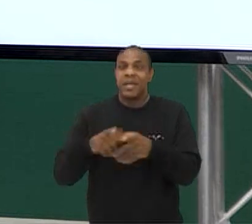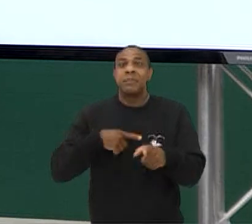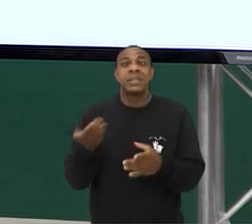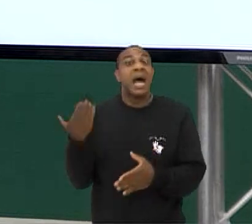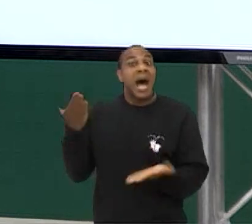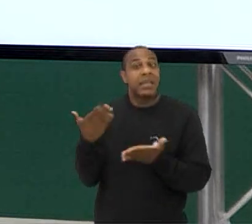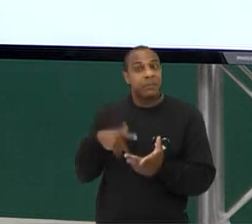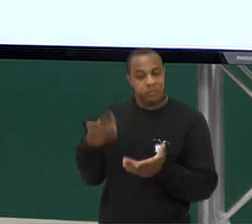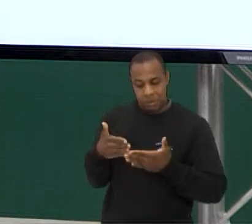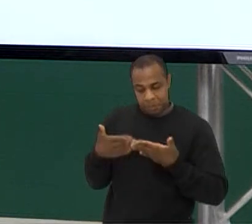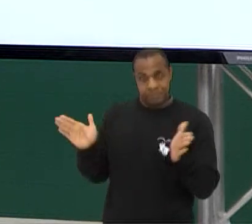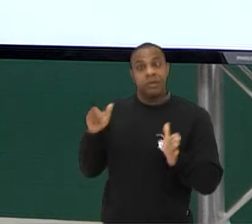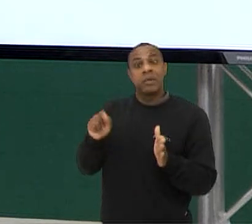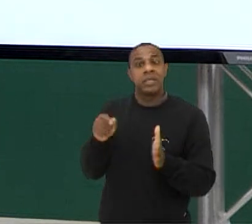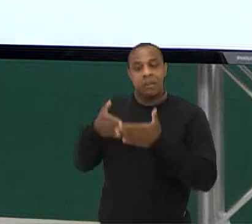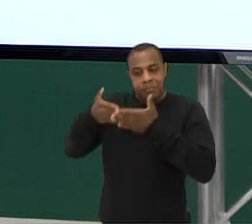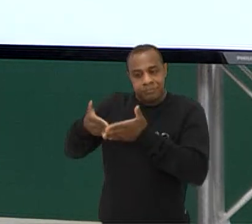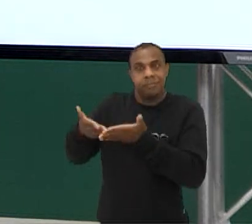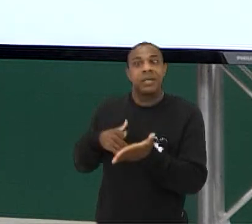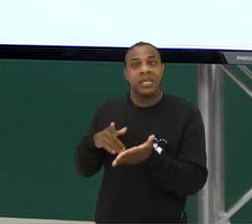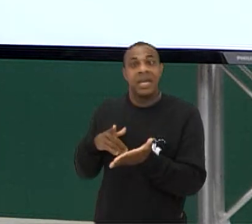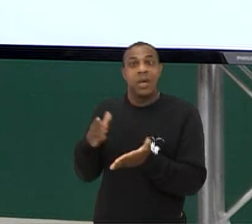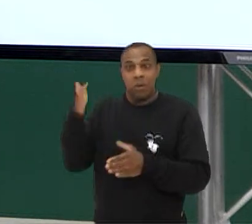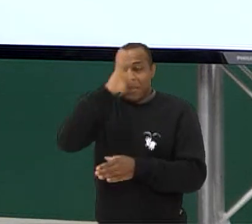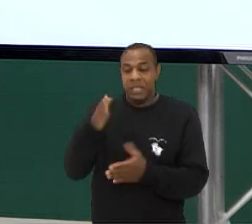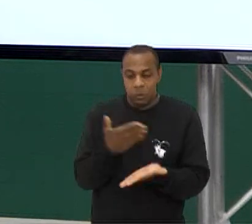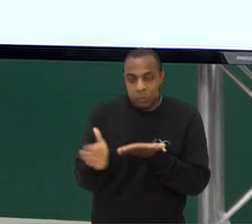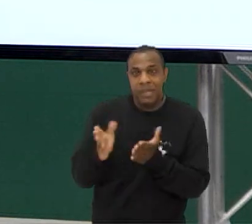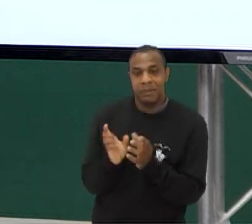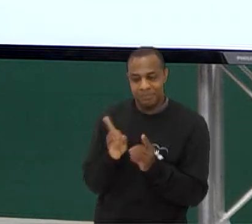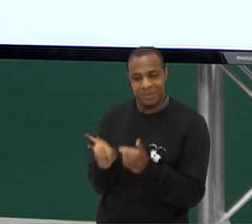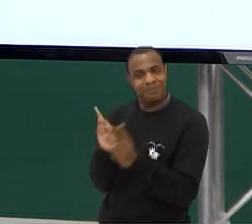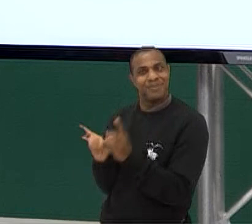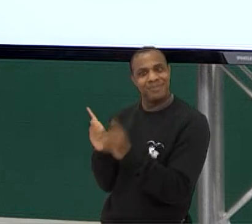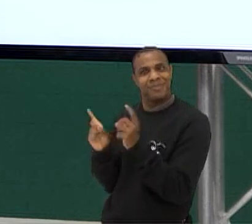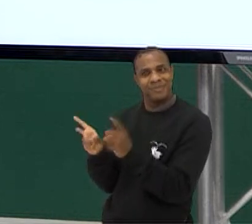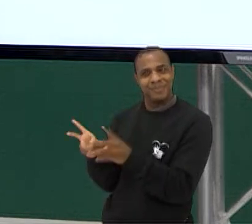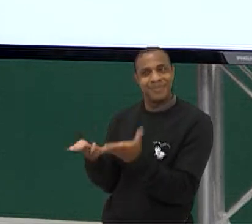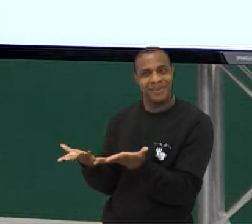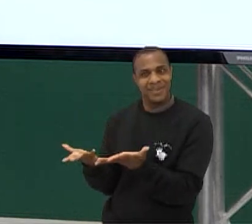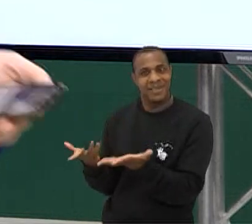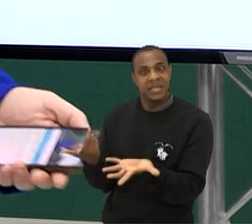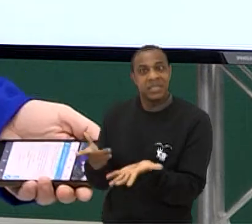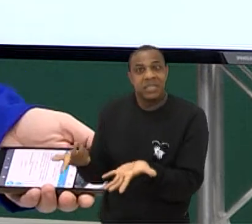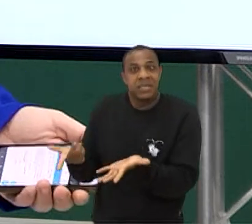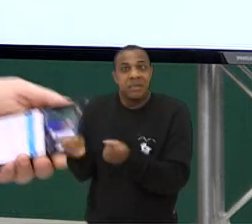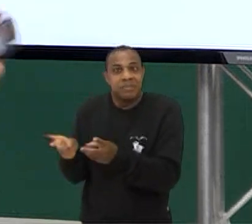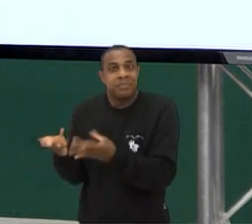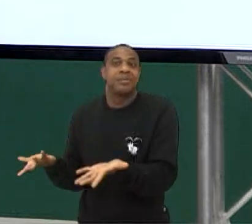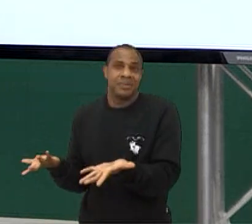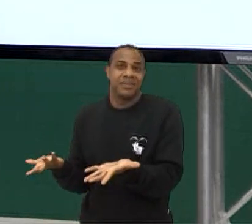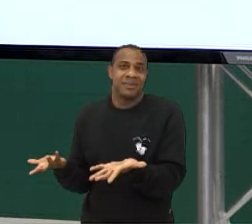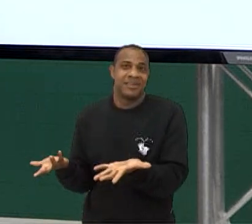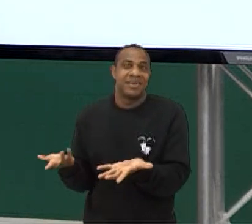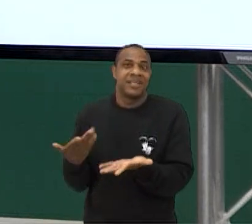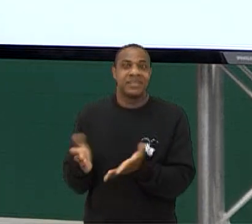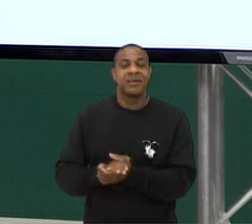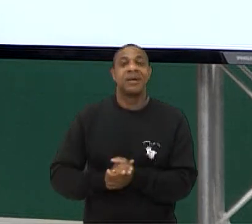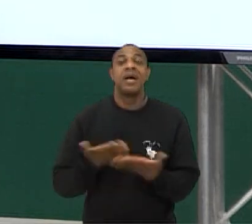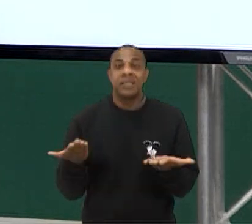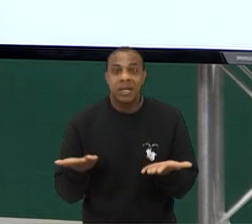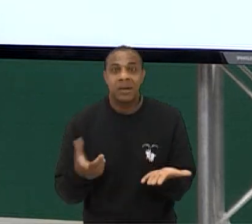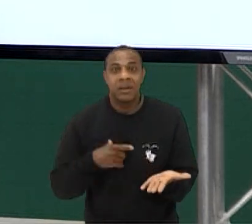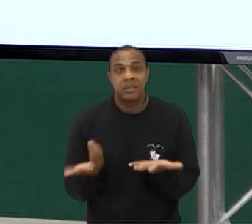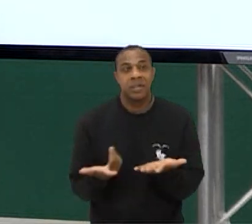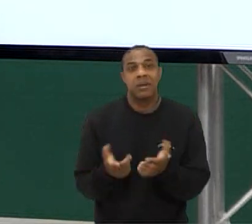e que o Brasil consegue fazer comércio livre, e isso foi em 1808, na prática, a gente já não é mais colônia. A gente pode só ter sido elevado